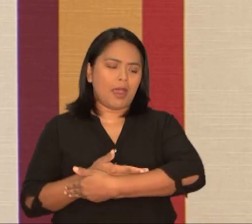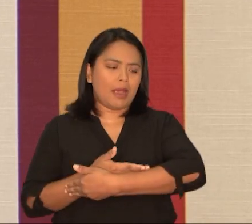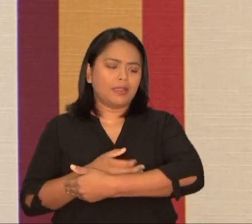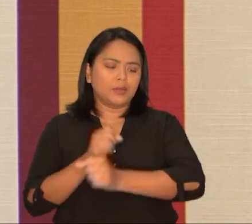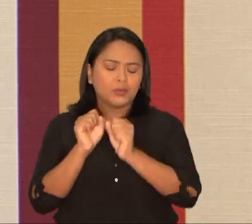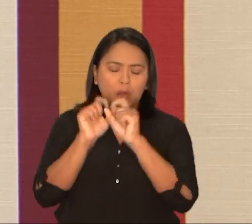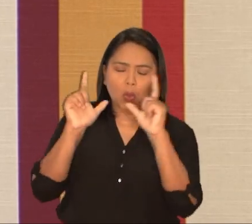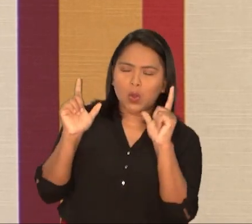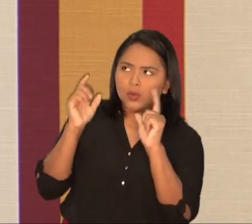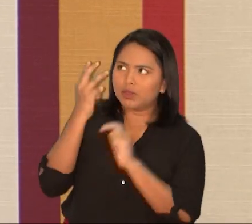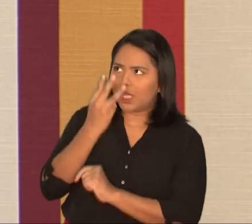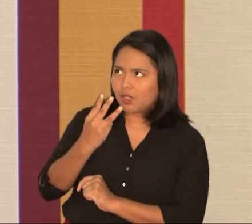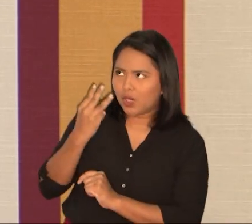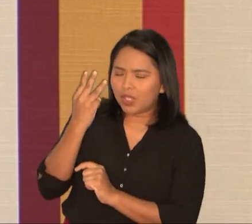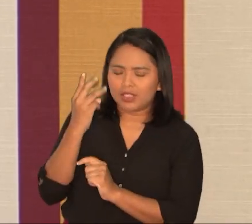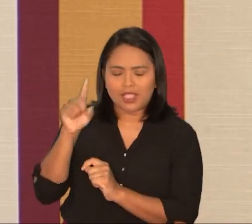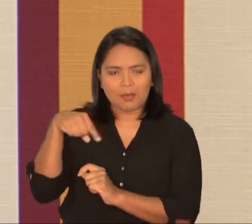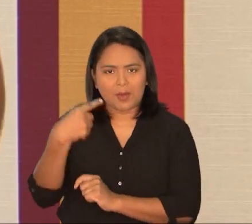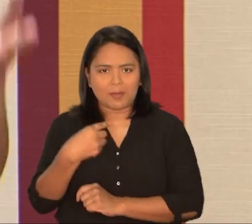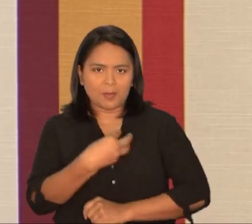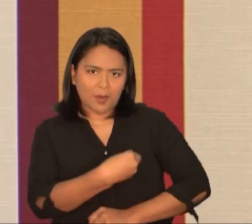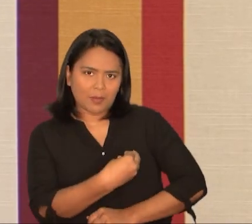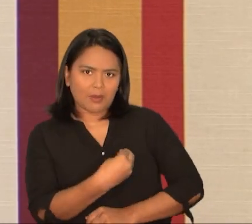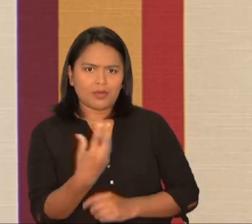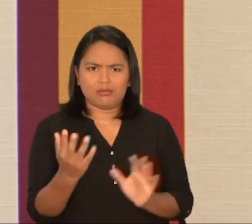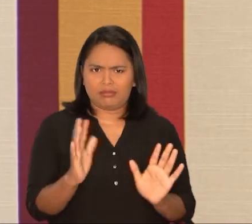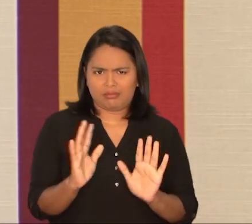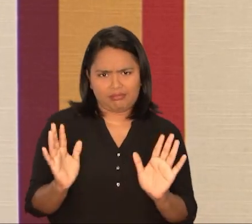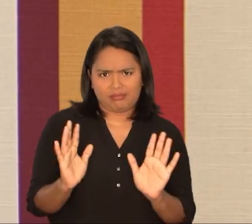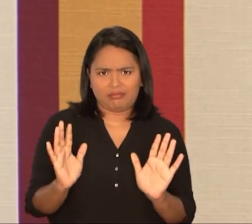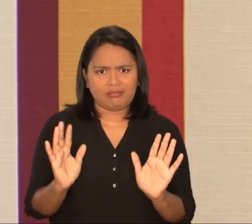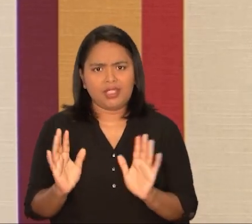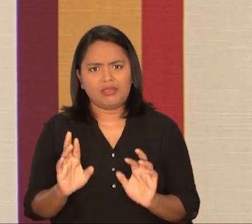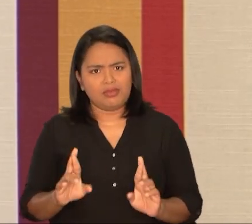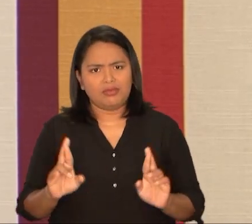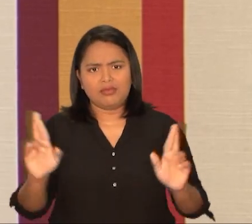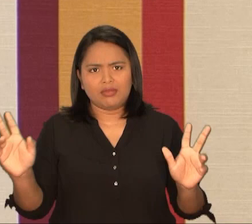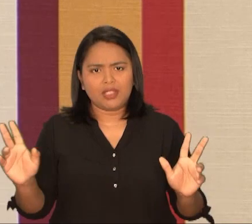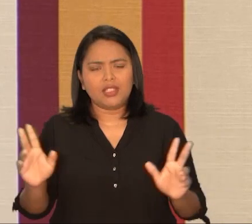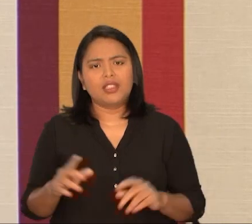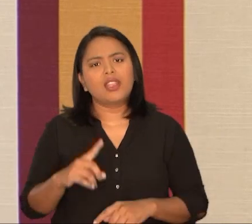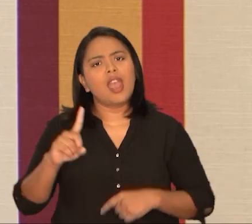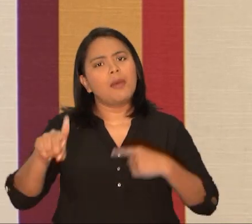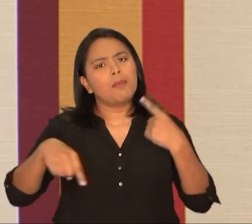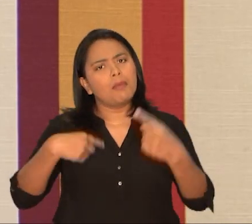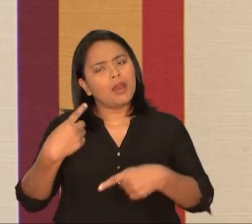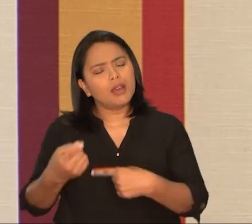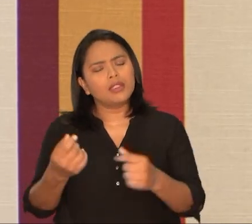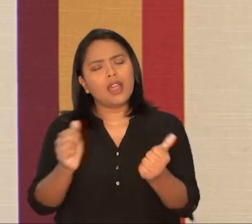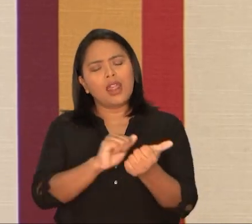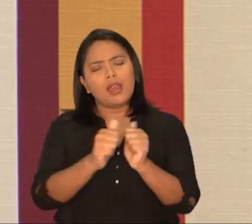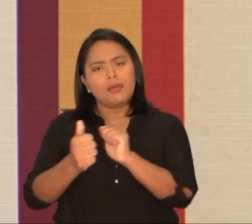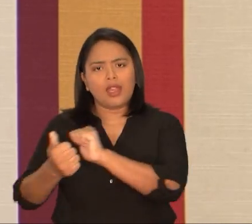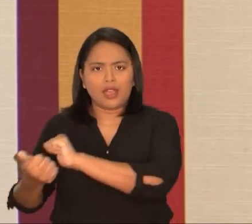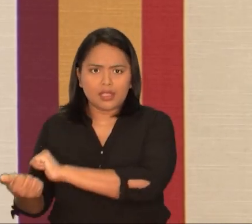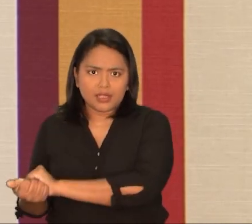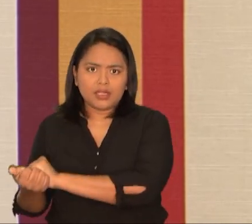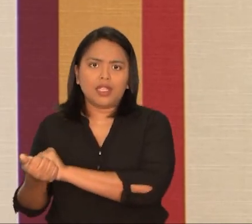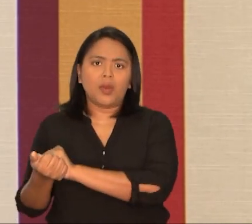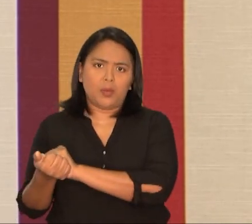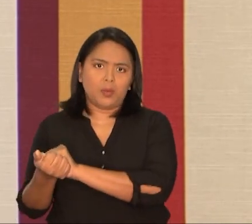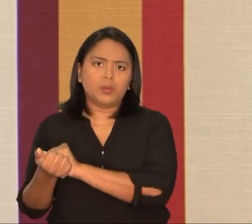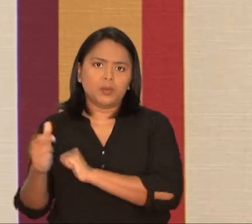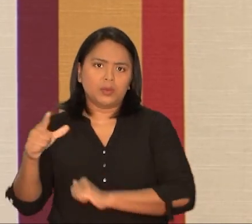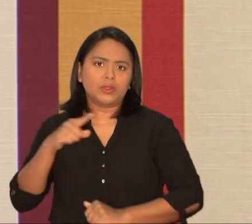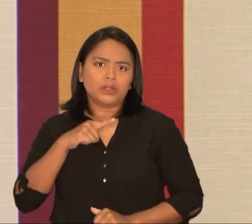3 em 3 horas, pelo menos nas primeiras semanas. Pode ser ali que depois que ele se estabiliza, que o processo acontece de verdade e o encaixe acontece, a